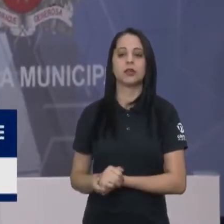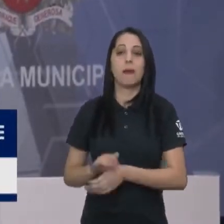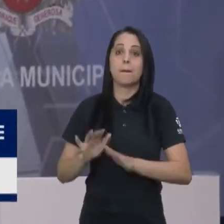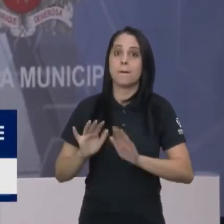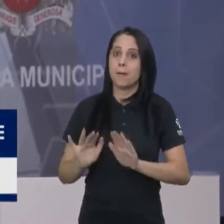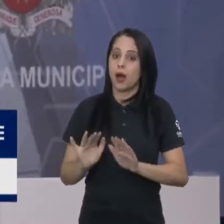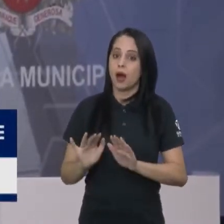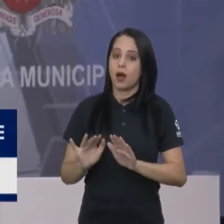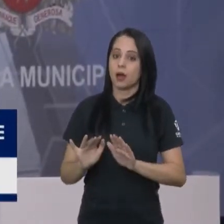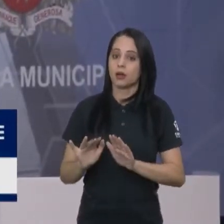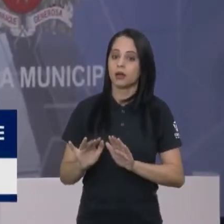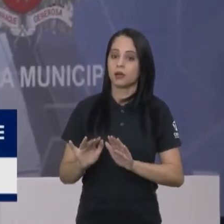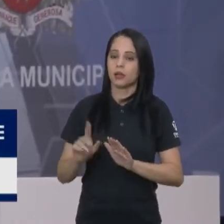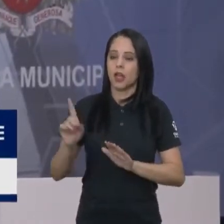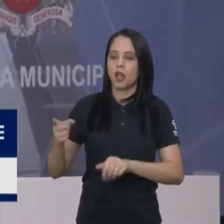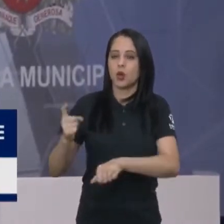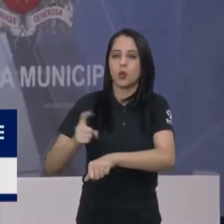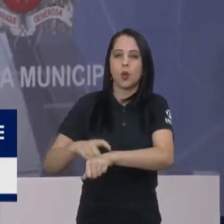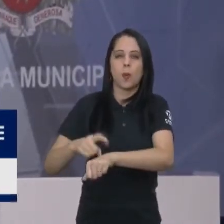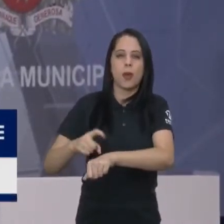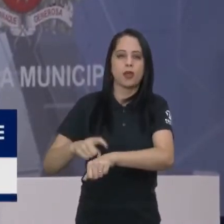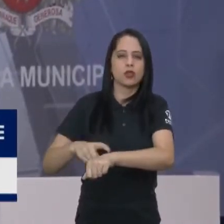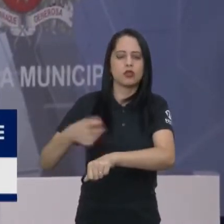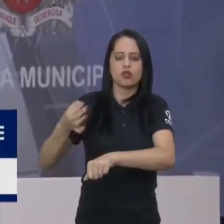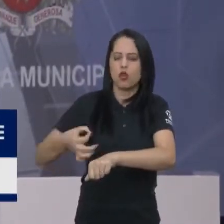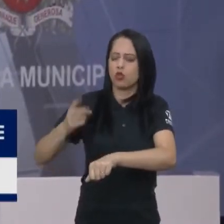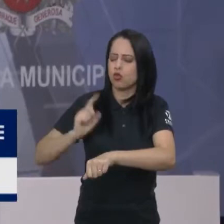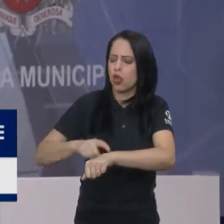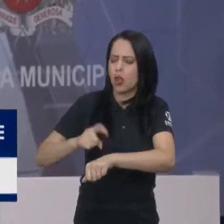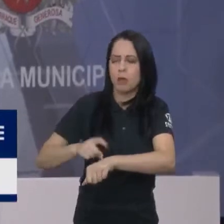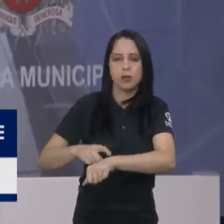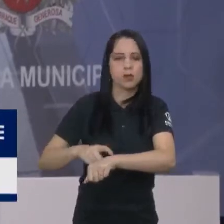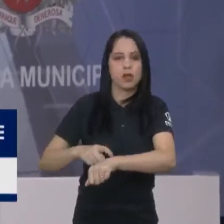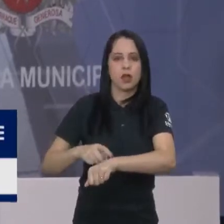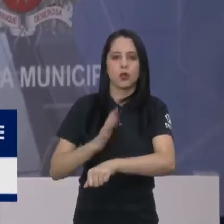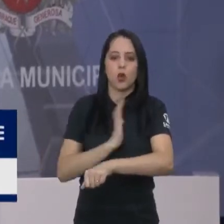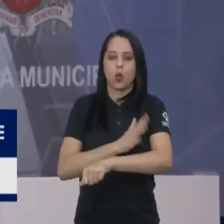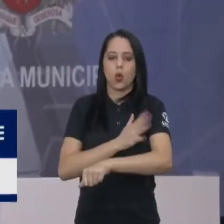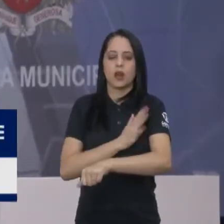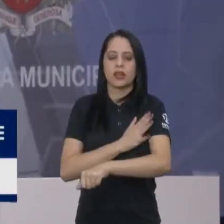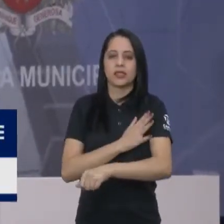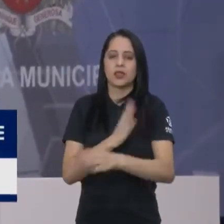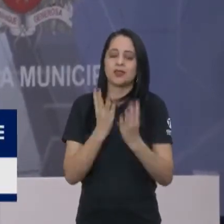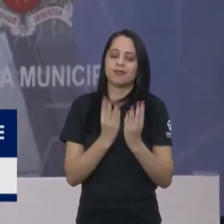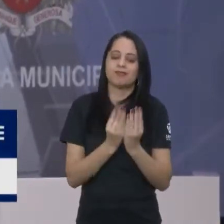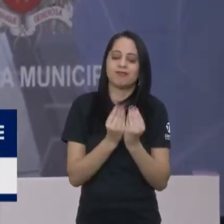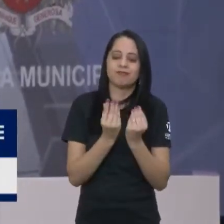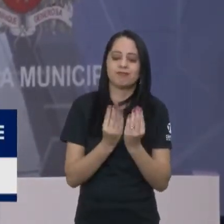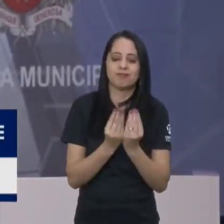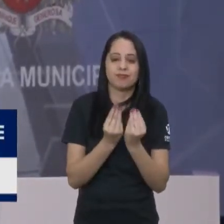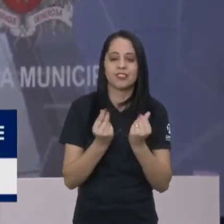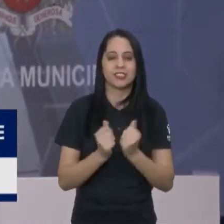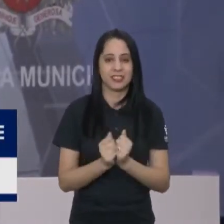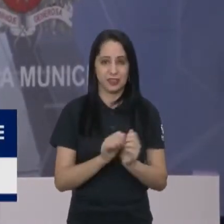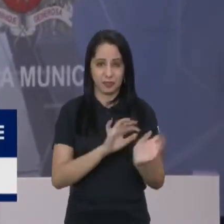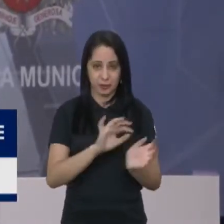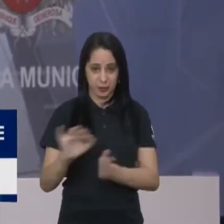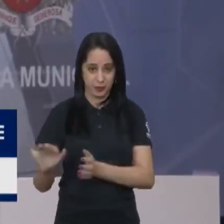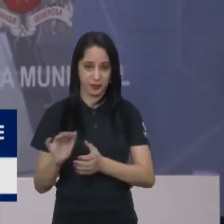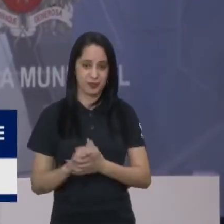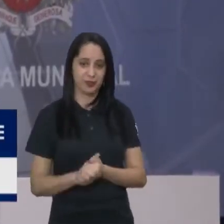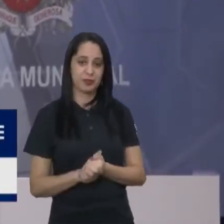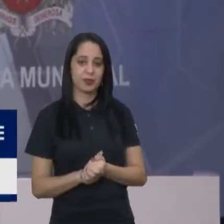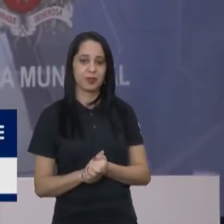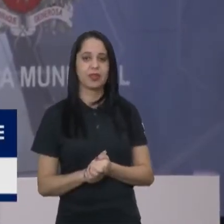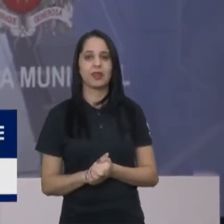mas todo o tempo um coração enorme. Eu vou dar o último testemunho dele, né? Com as irmãzinhas, por exemplo.